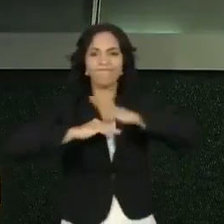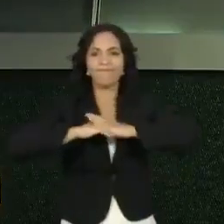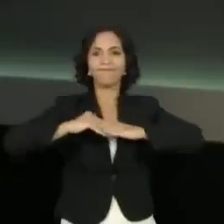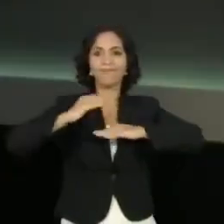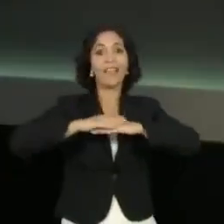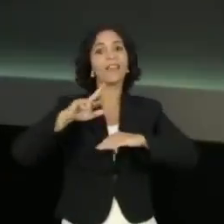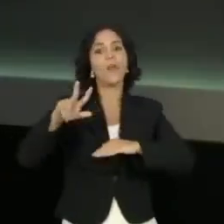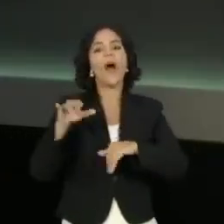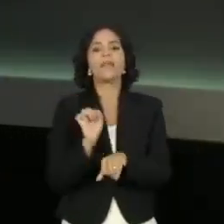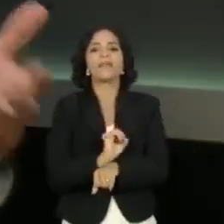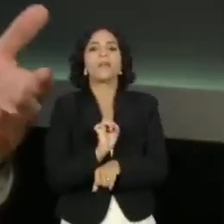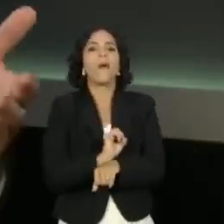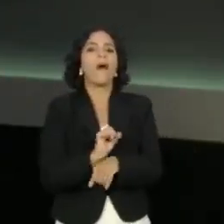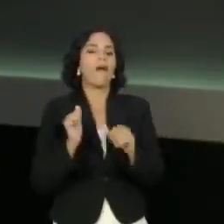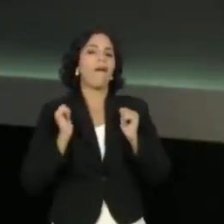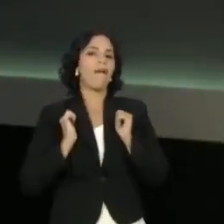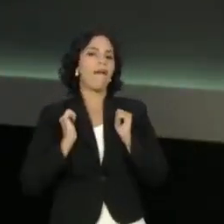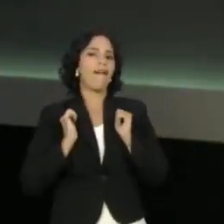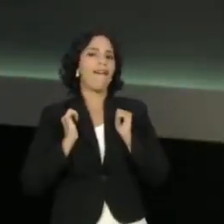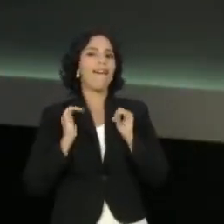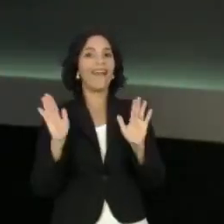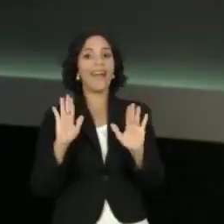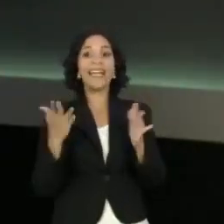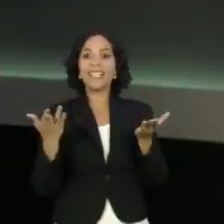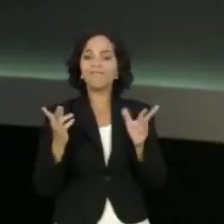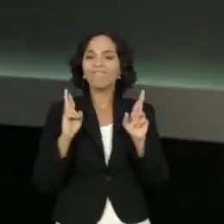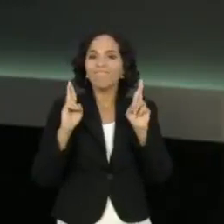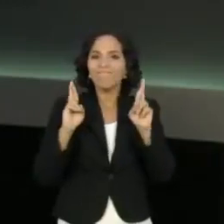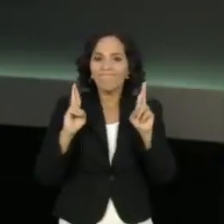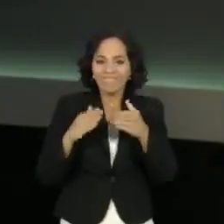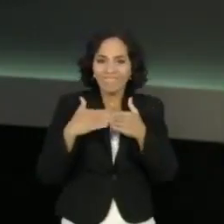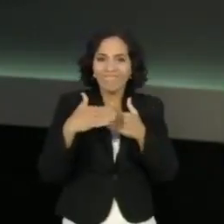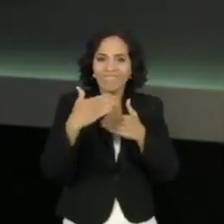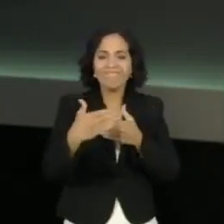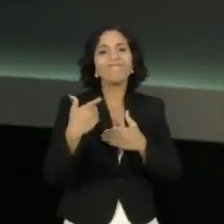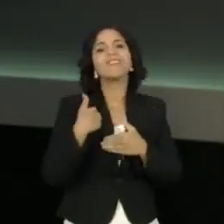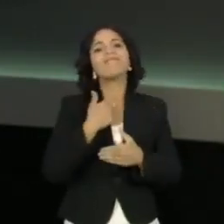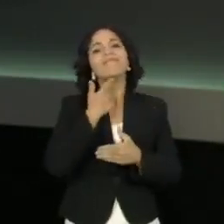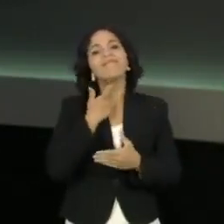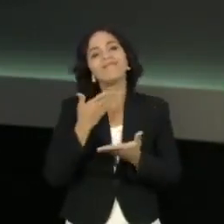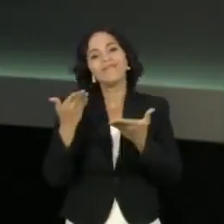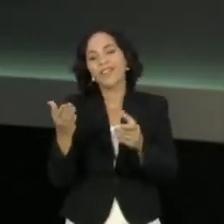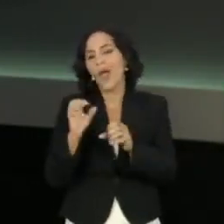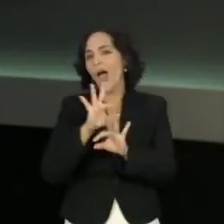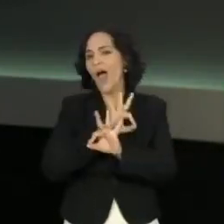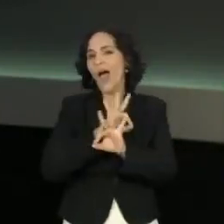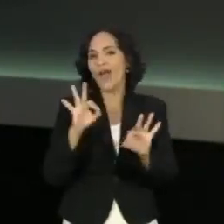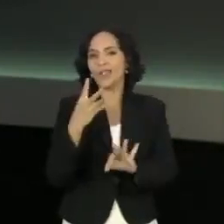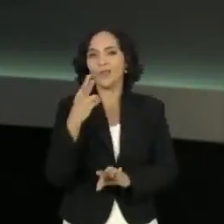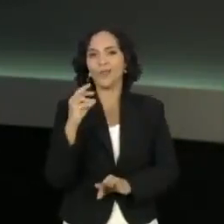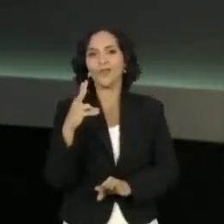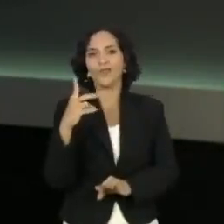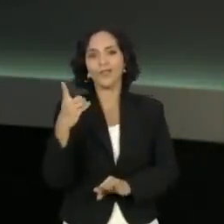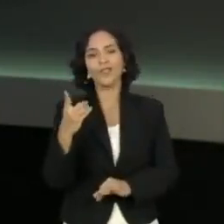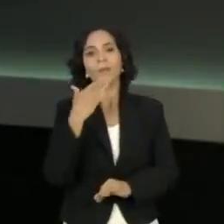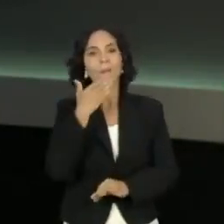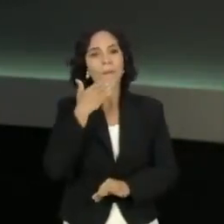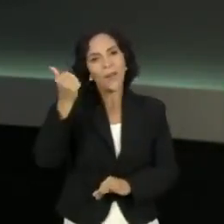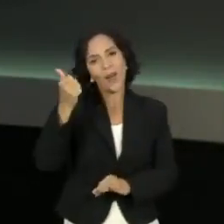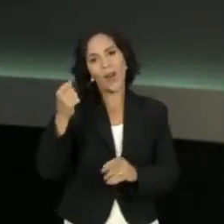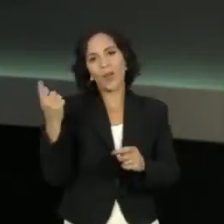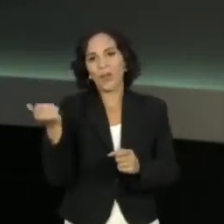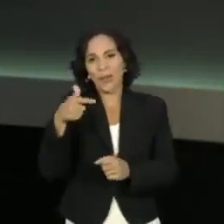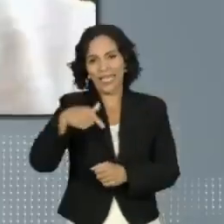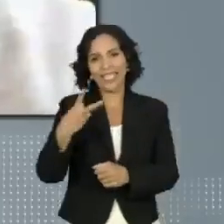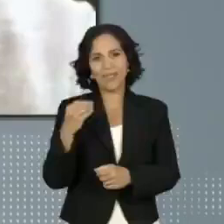não de esperar, exatamente. Então, esperançado, eu te desejo um ótimo 2021, que ele de fato seja melhor. Obrigado e até